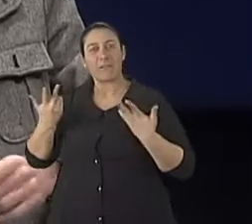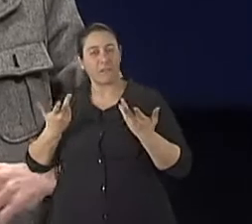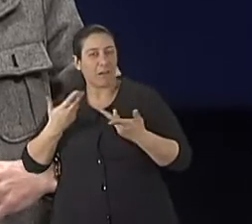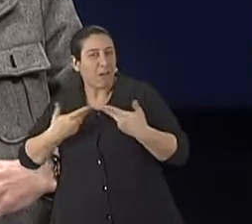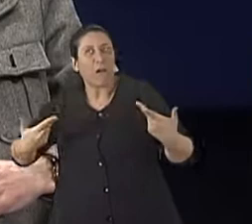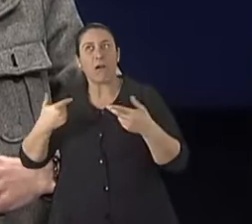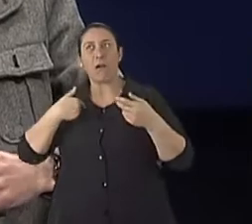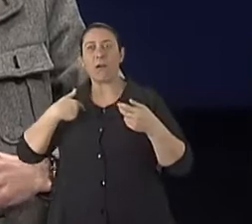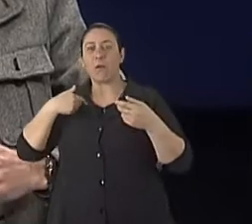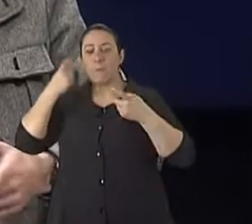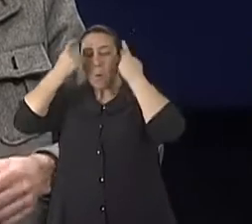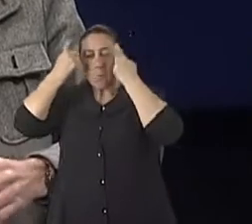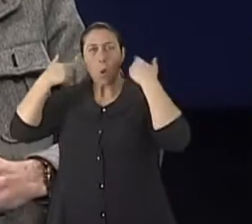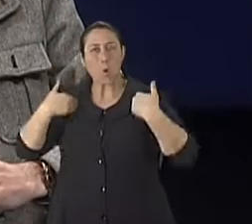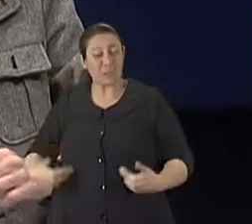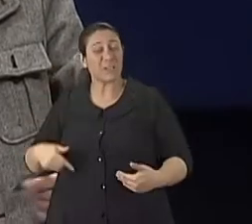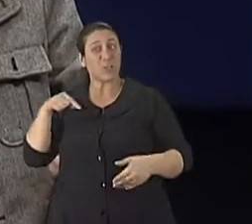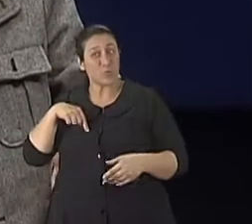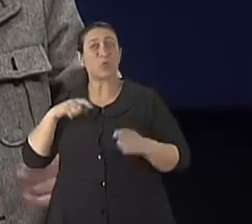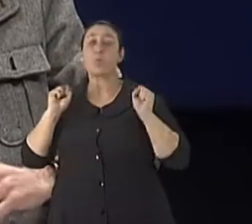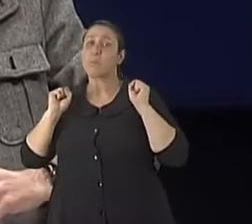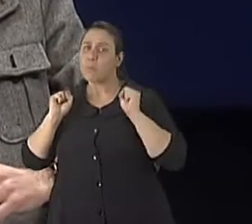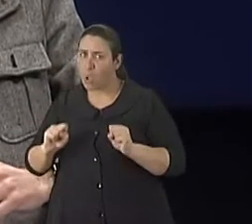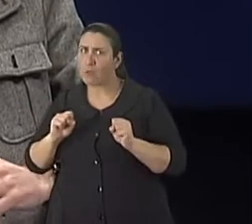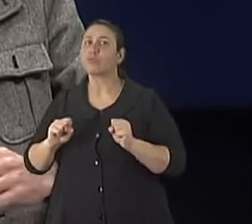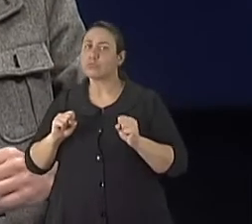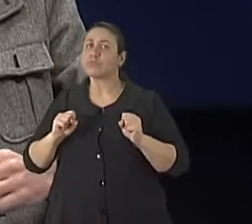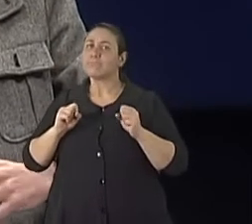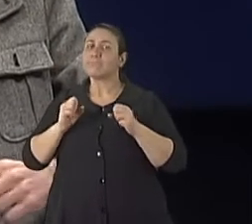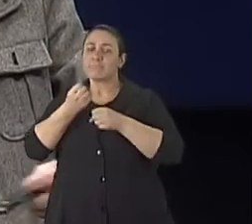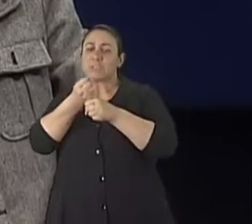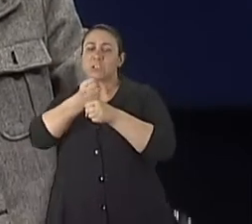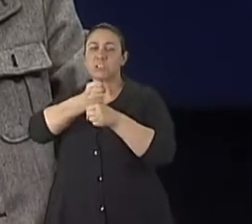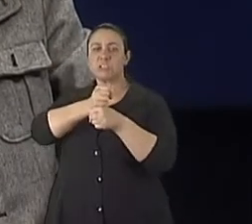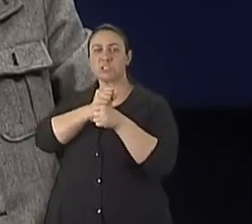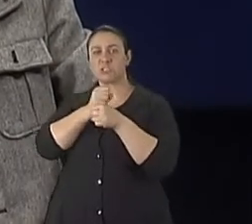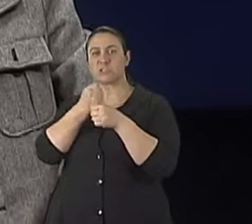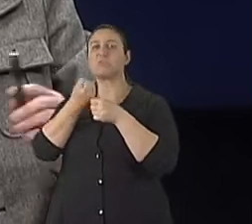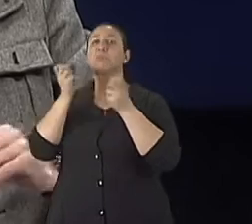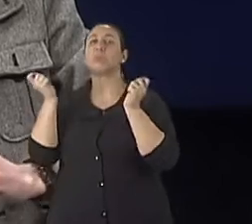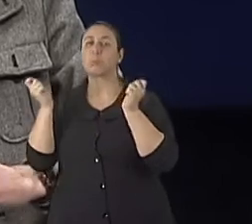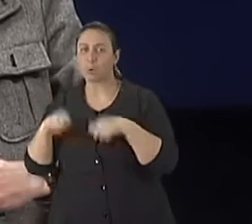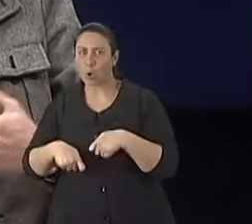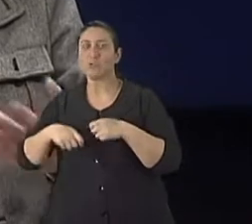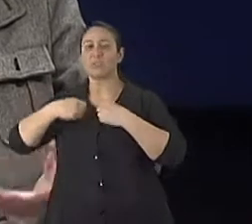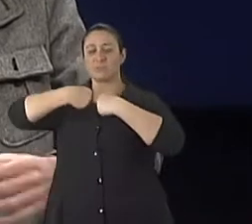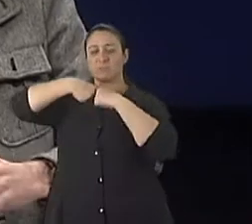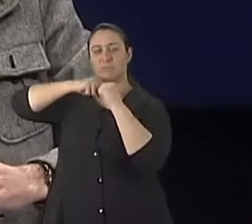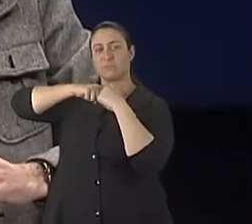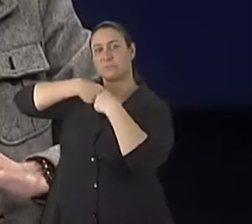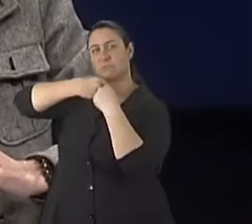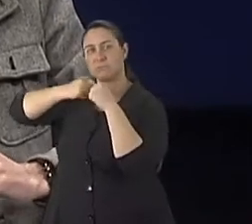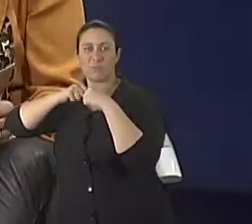sobrecarga é exagerada acaba gerando uma deformidade acaba gerando um desgaste precoce das articulações da coluna